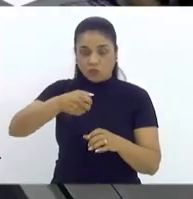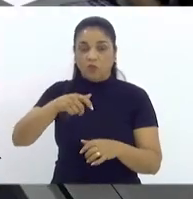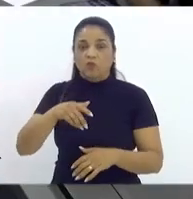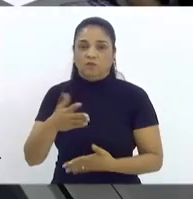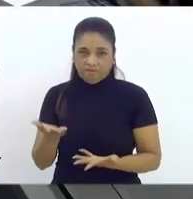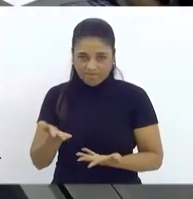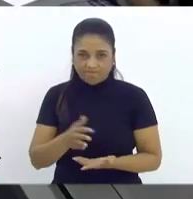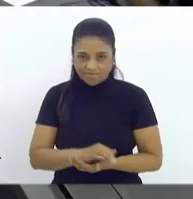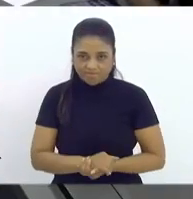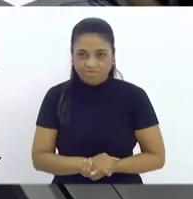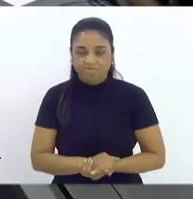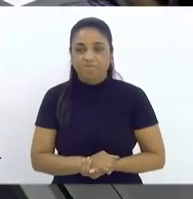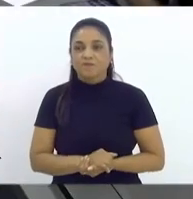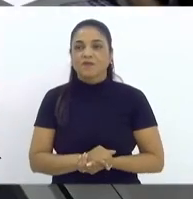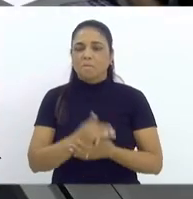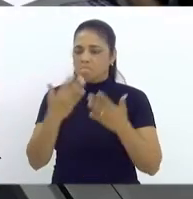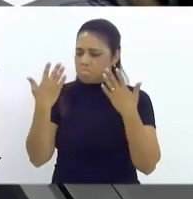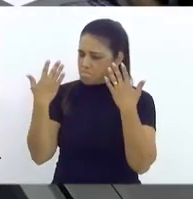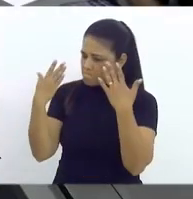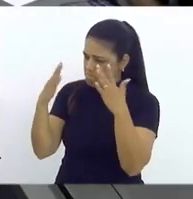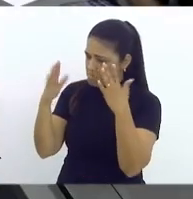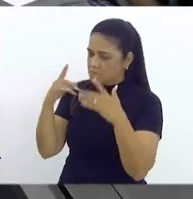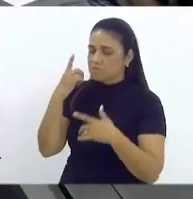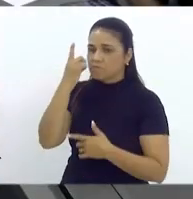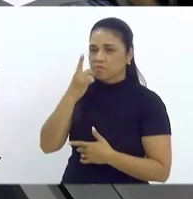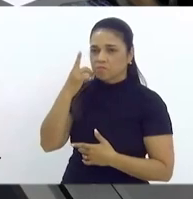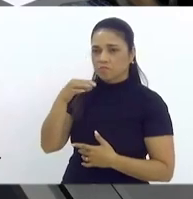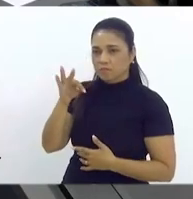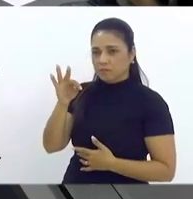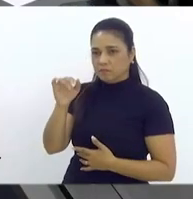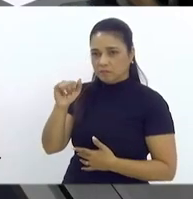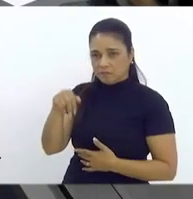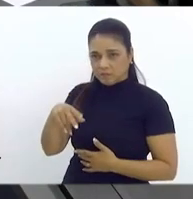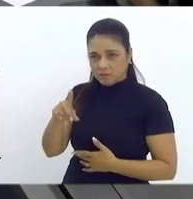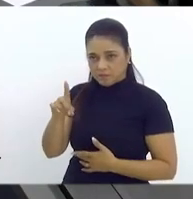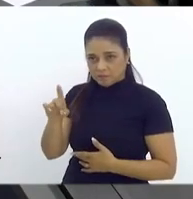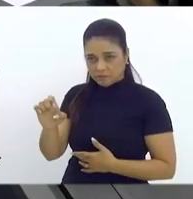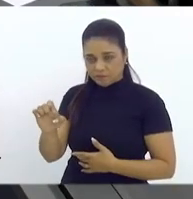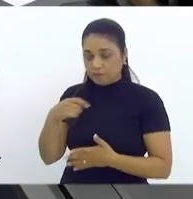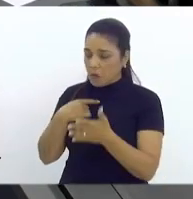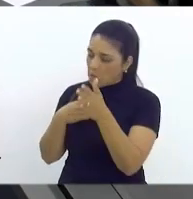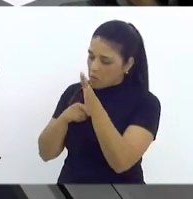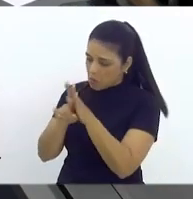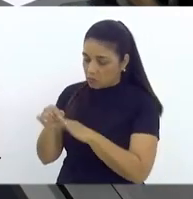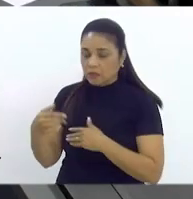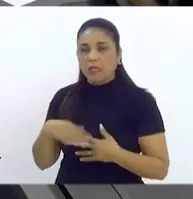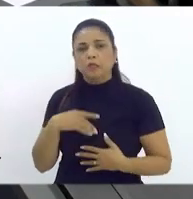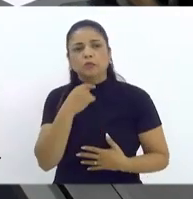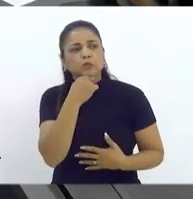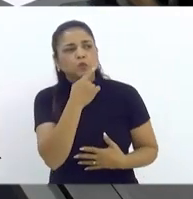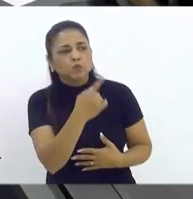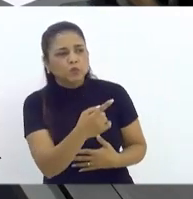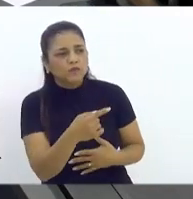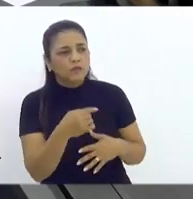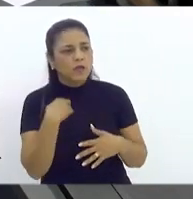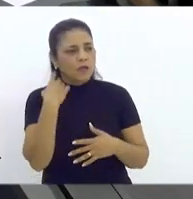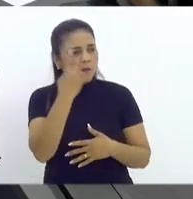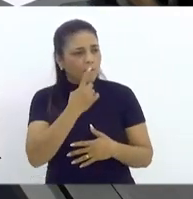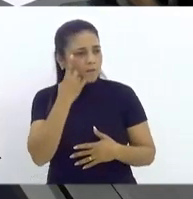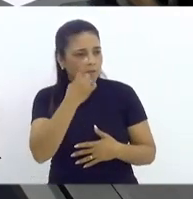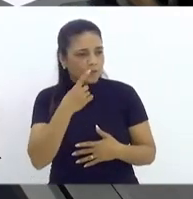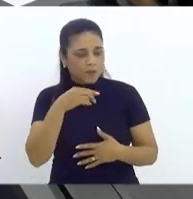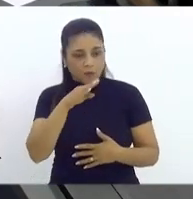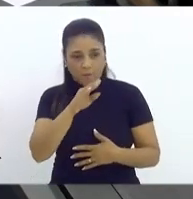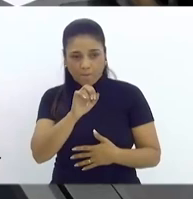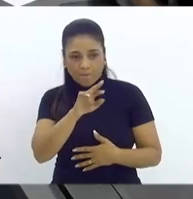Obrigado. Obrigado, deputado Tandes. Parabéns pelos questionamentos. Presidente, eu tenho uma dúvida que deputado Brazão. A respeito dele ali,